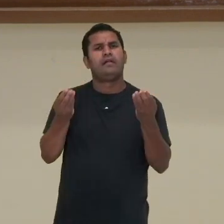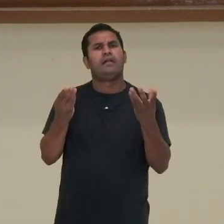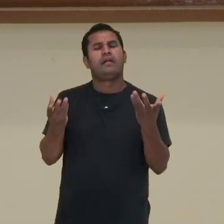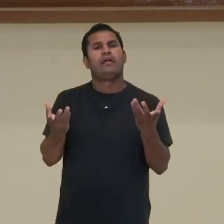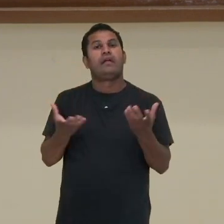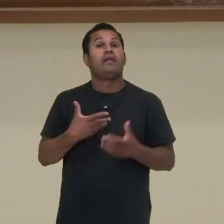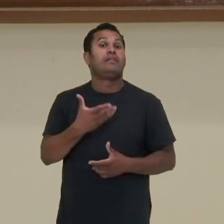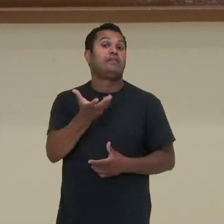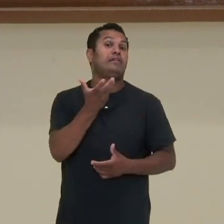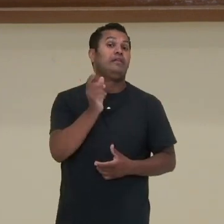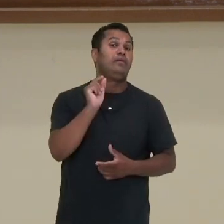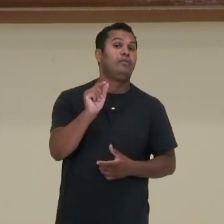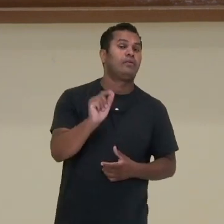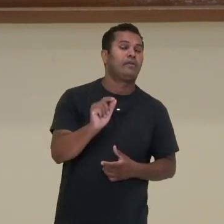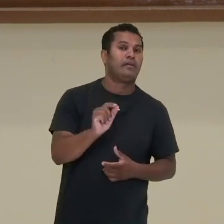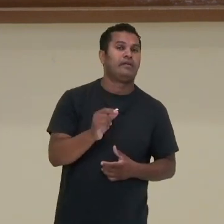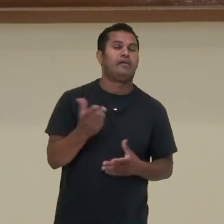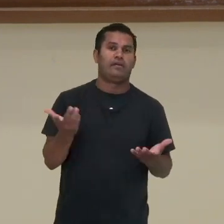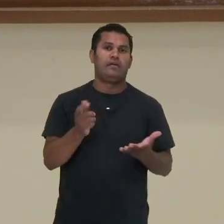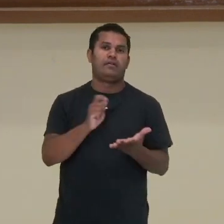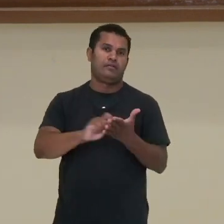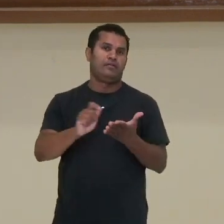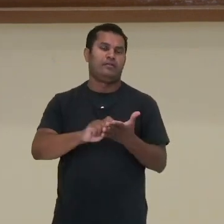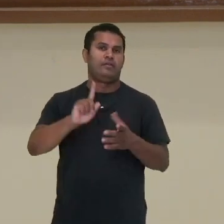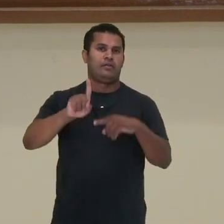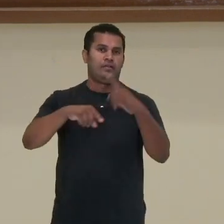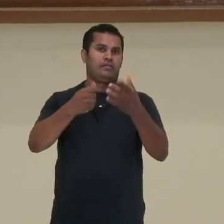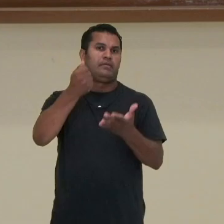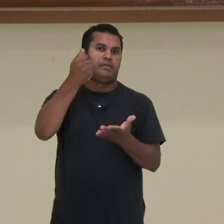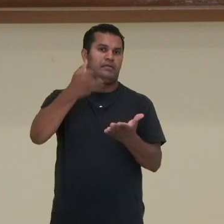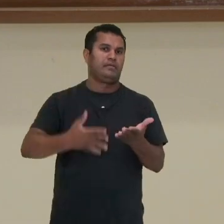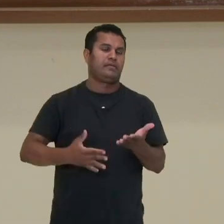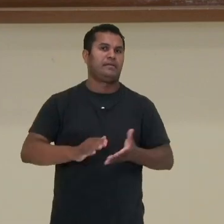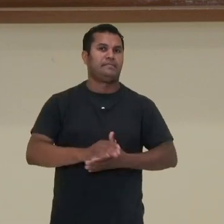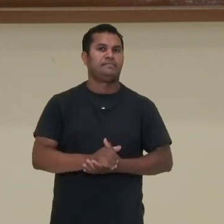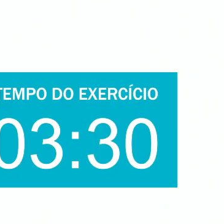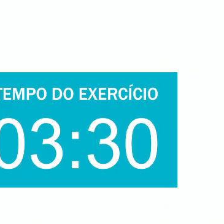vão responder e nós voltamos com a correção.